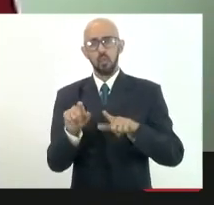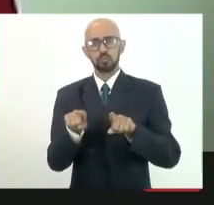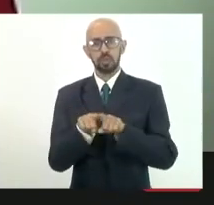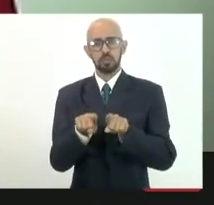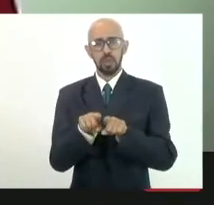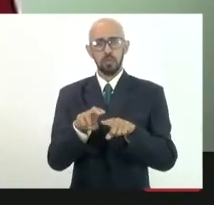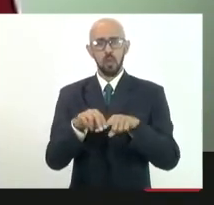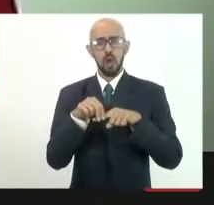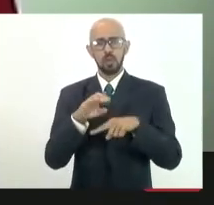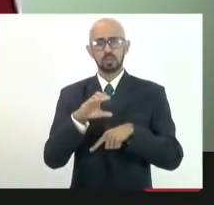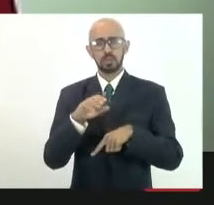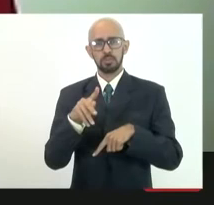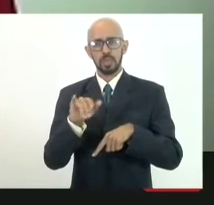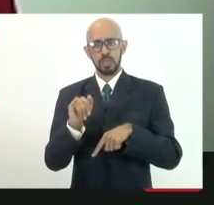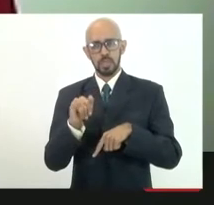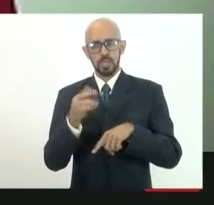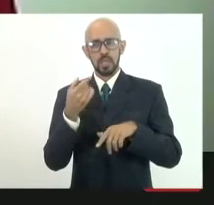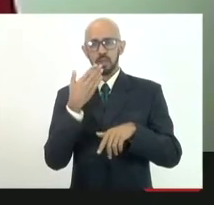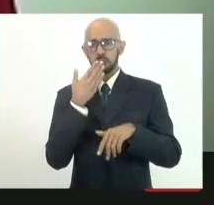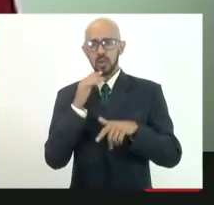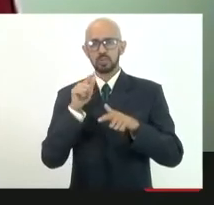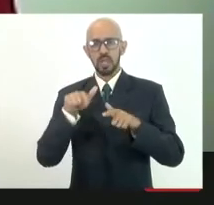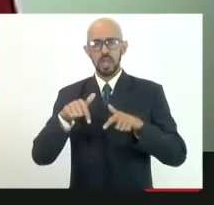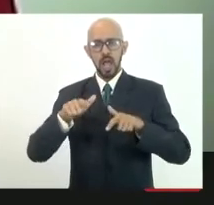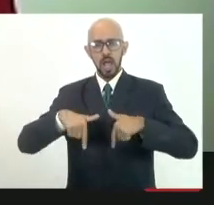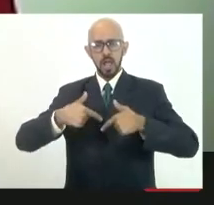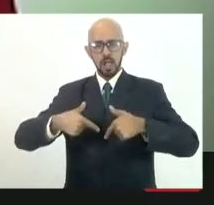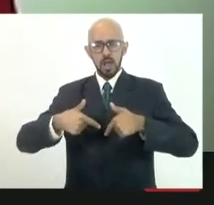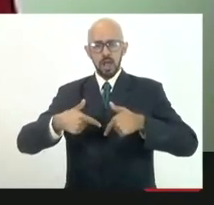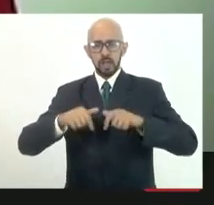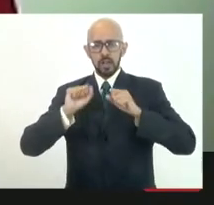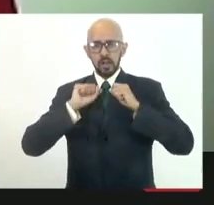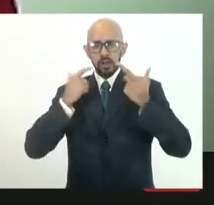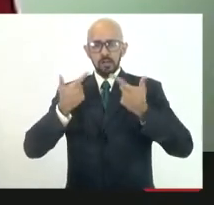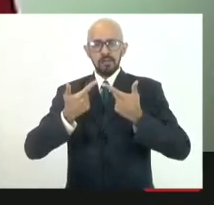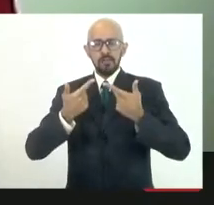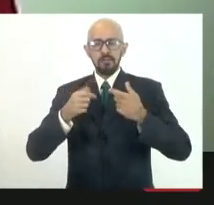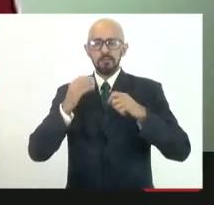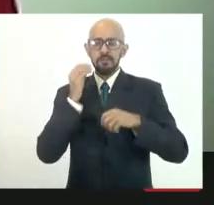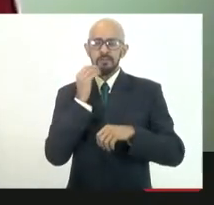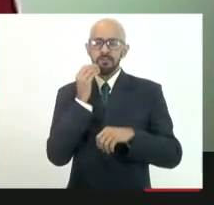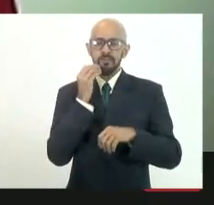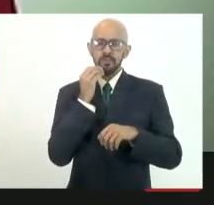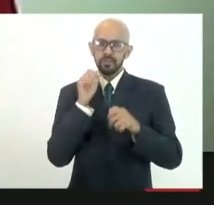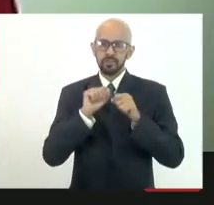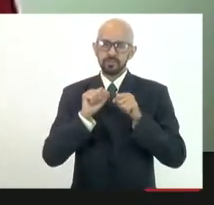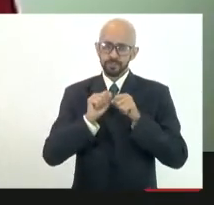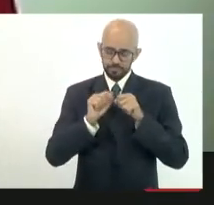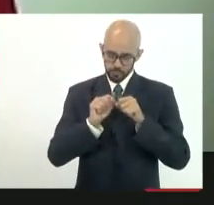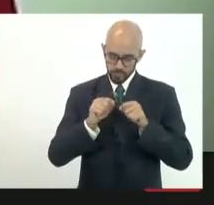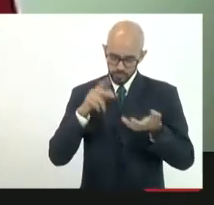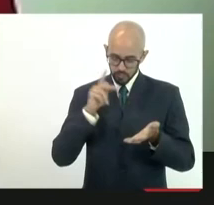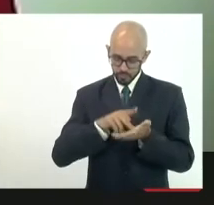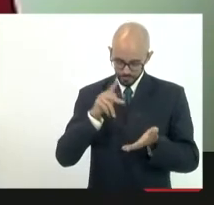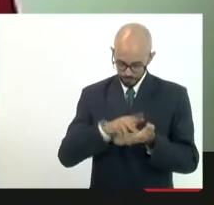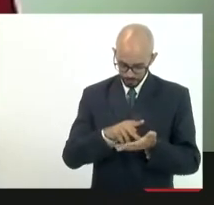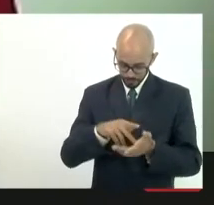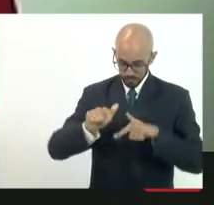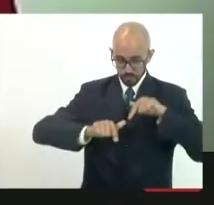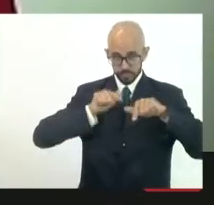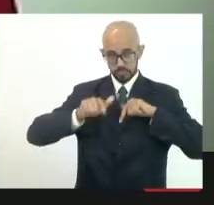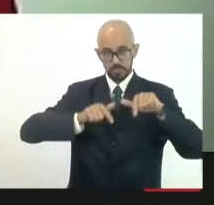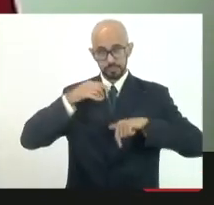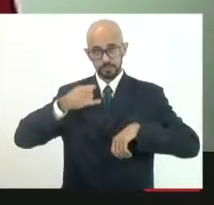CPI, qual seria a atuação que a Alerj poderia ter concretamente de trabalhar na